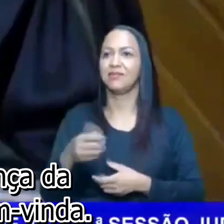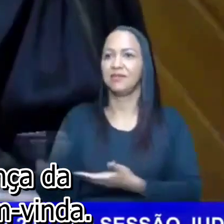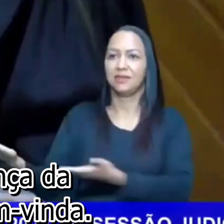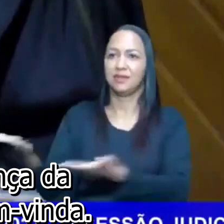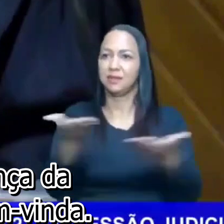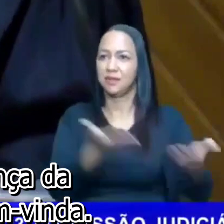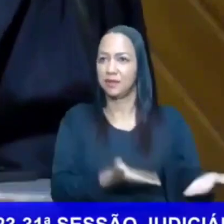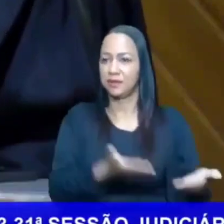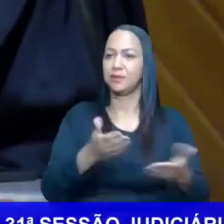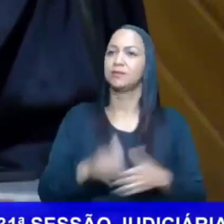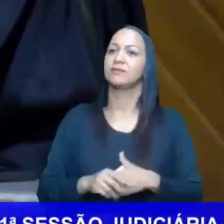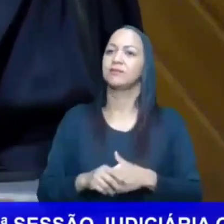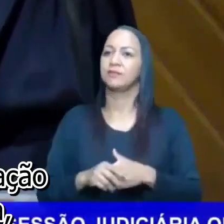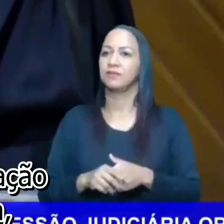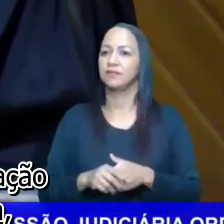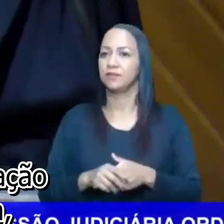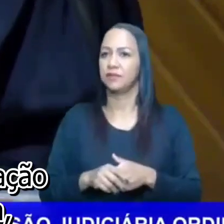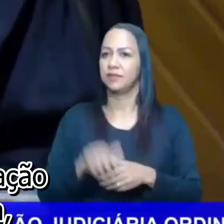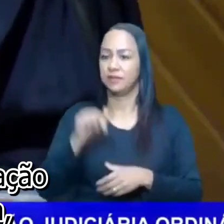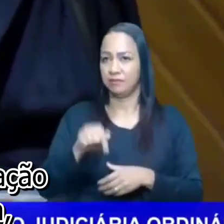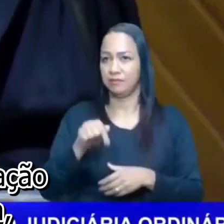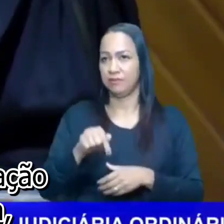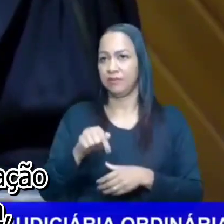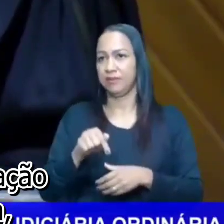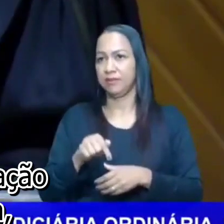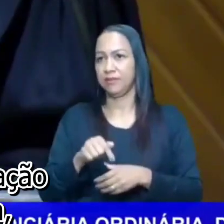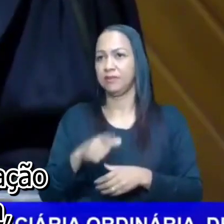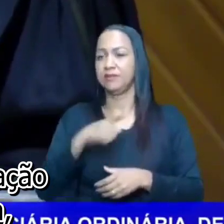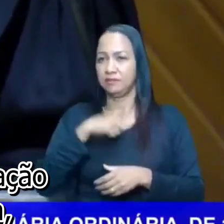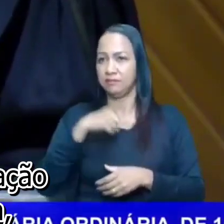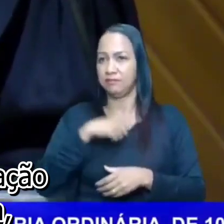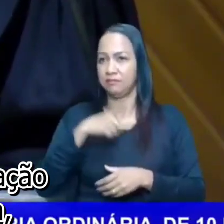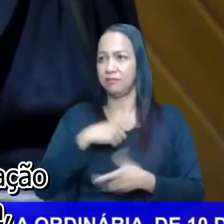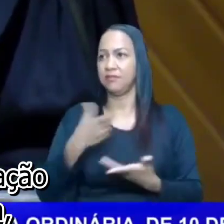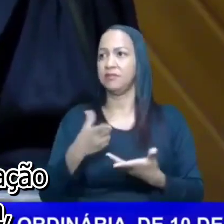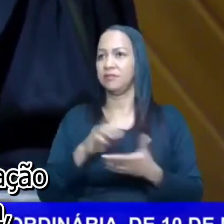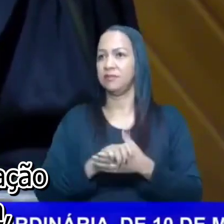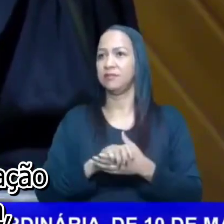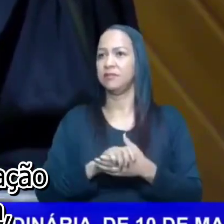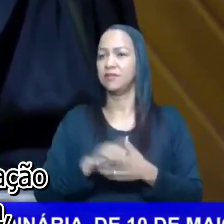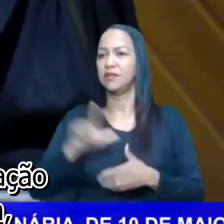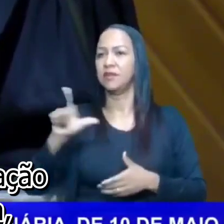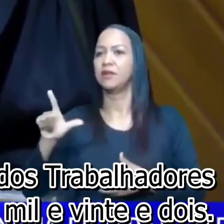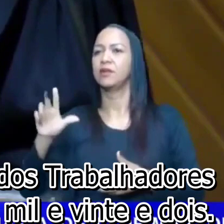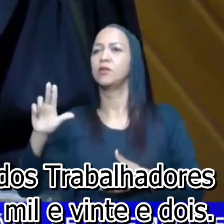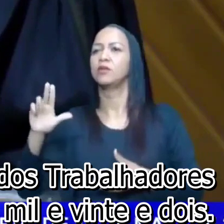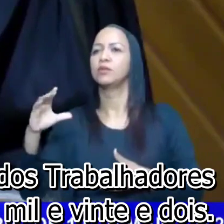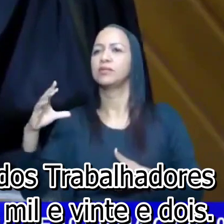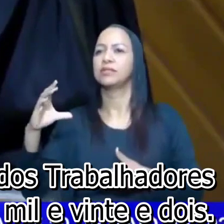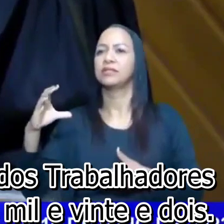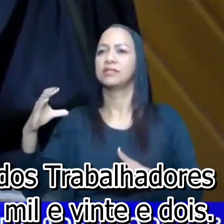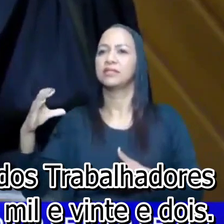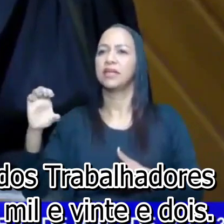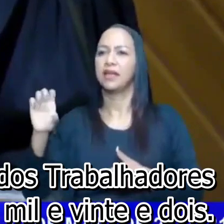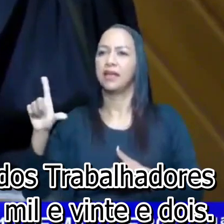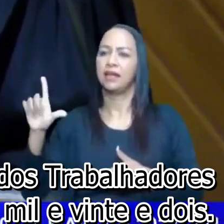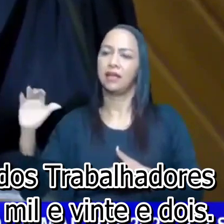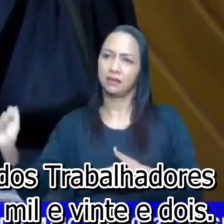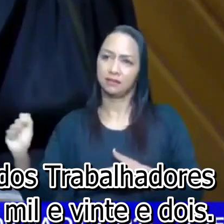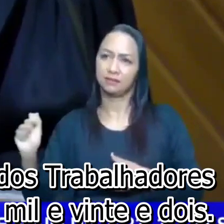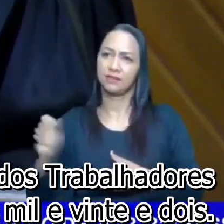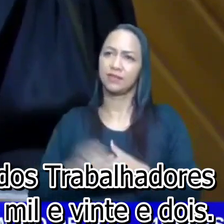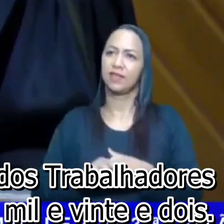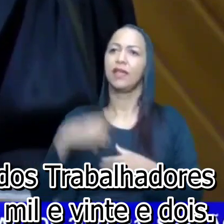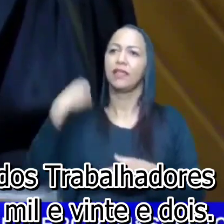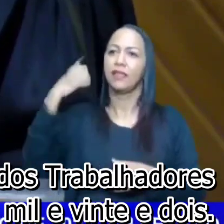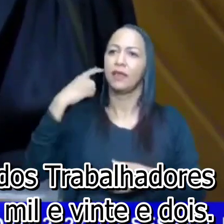bem-vinda. Aqui, caros colegas, nós temos uma prestação de contas de Lucélia Araújo Quaresma, candidata ao cargo de deputado estadual